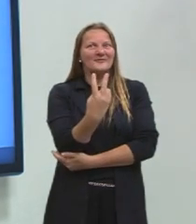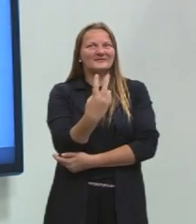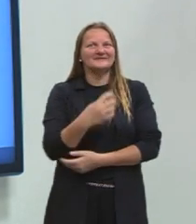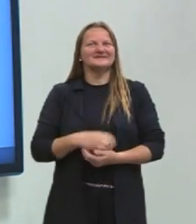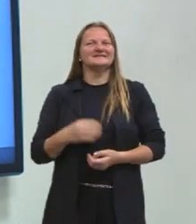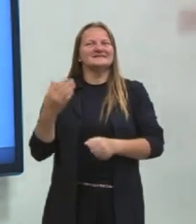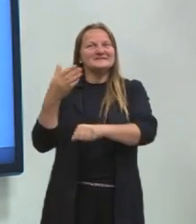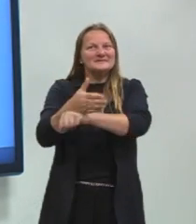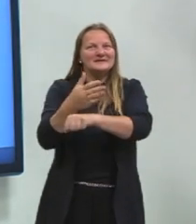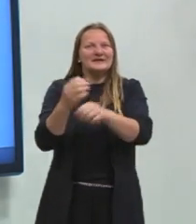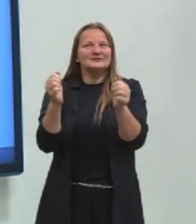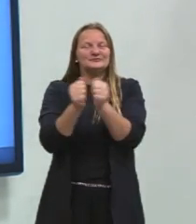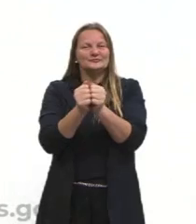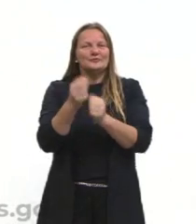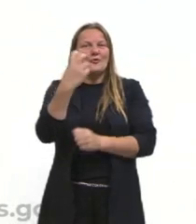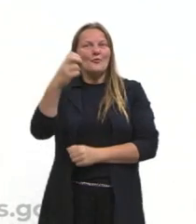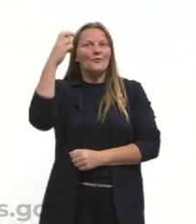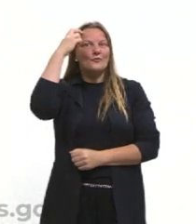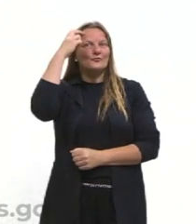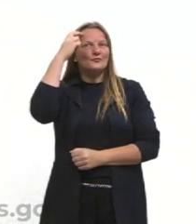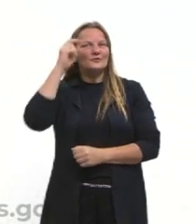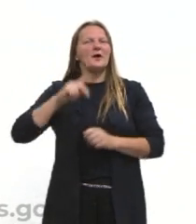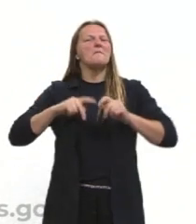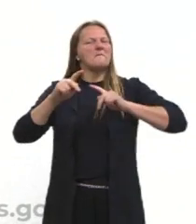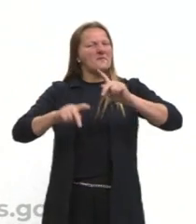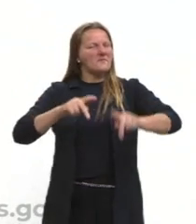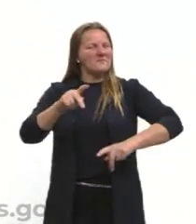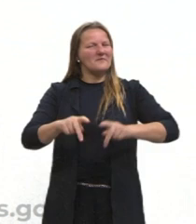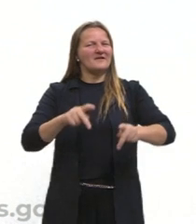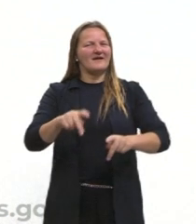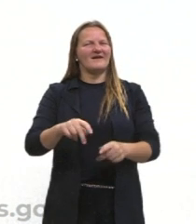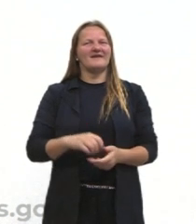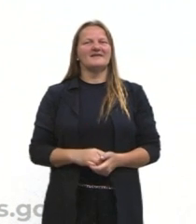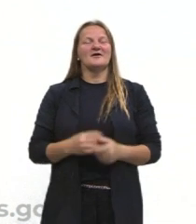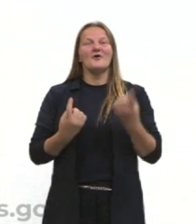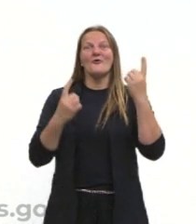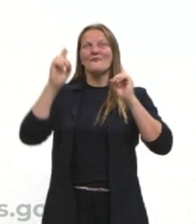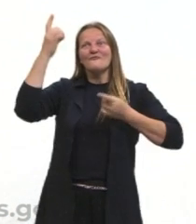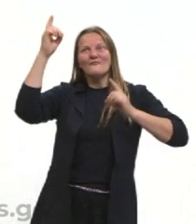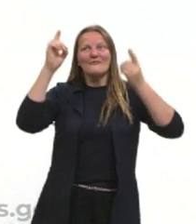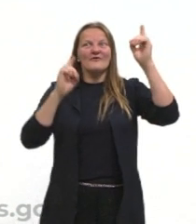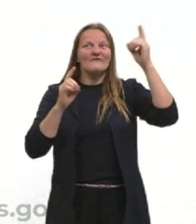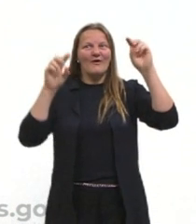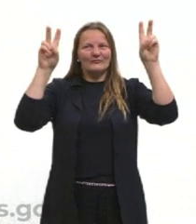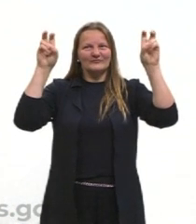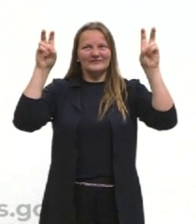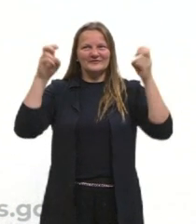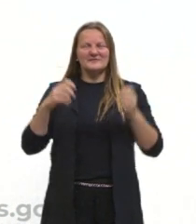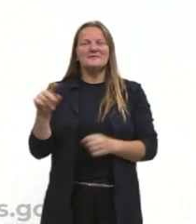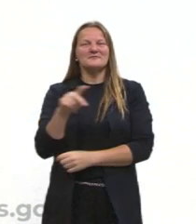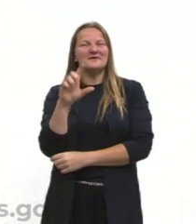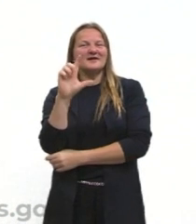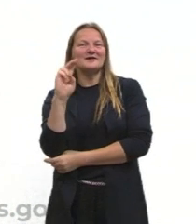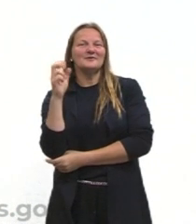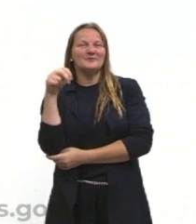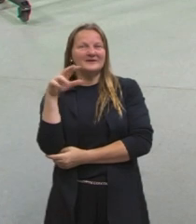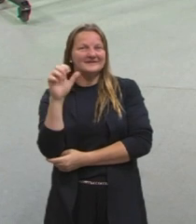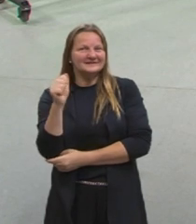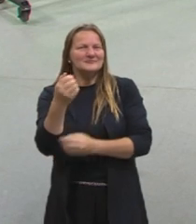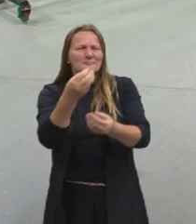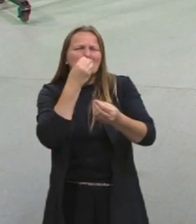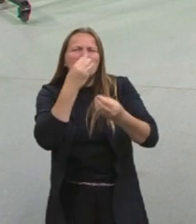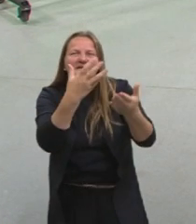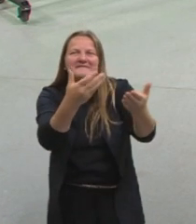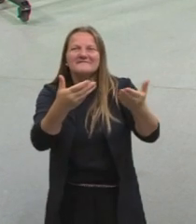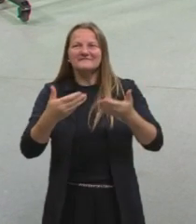desta aula sobre cultura popular para falar sobre o carnaval professora Luana seja bem-vinda